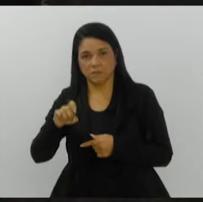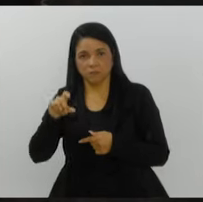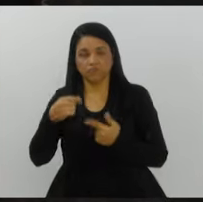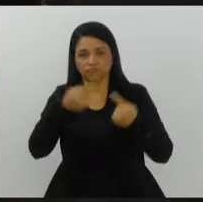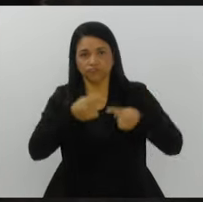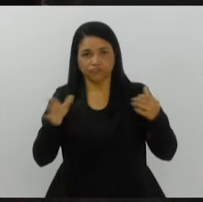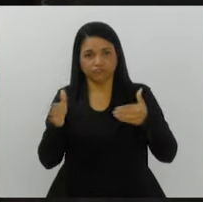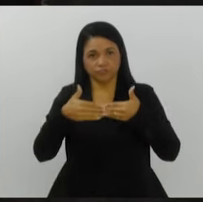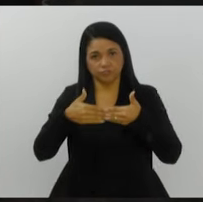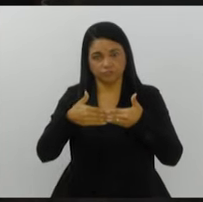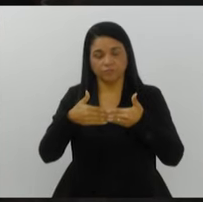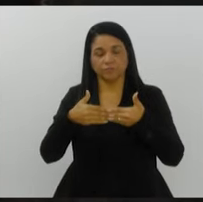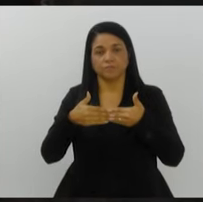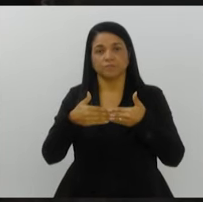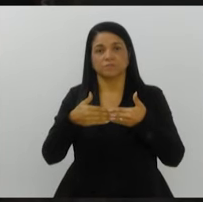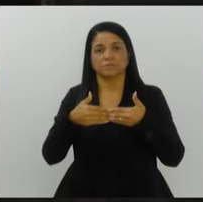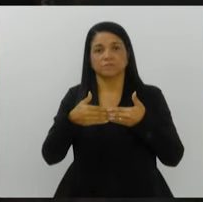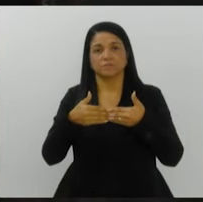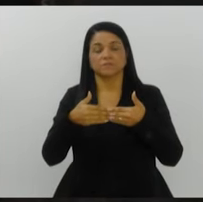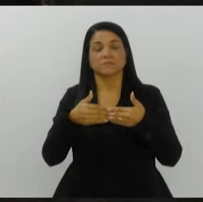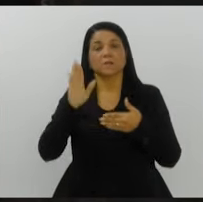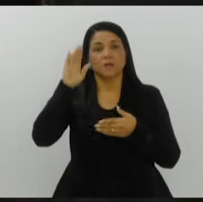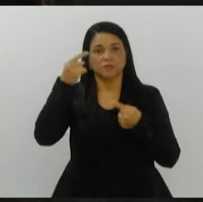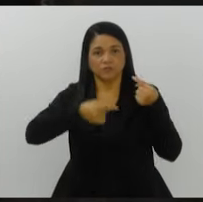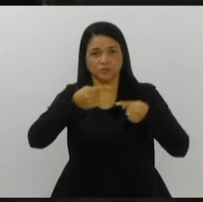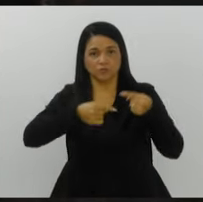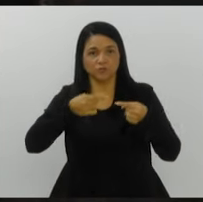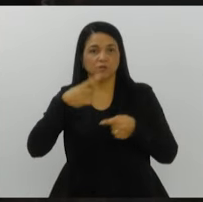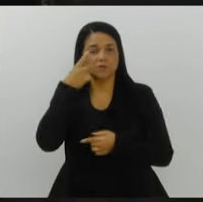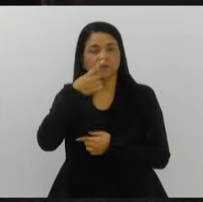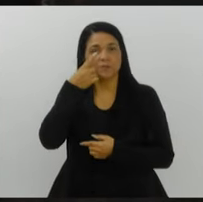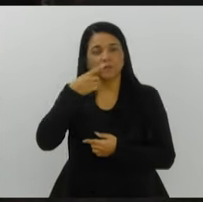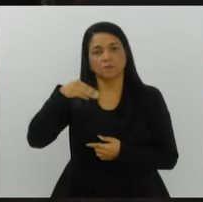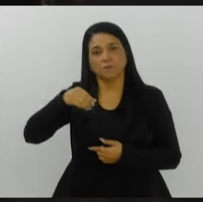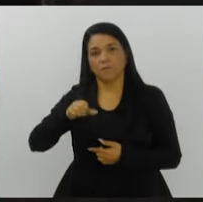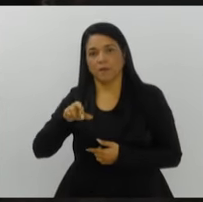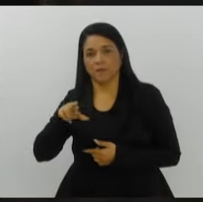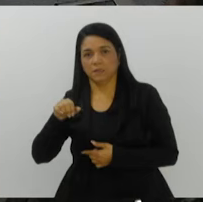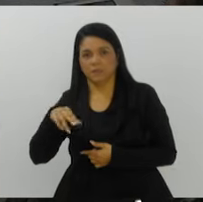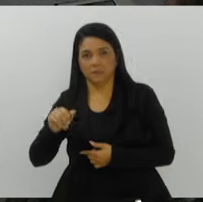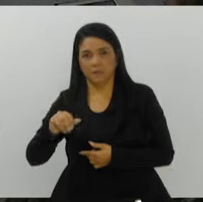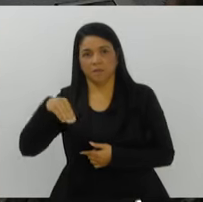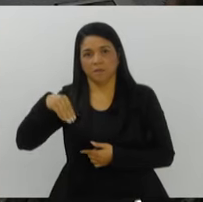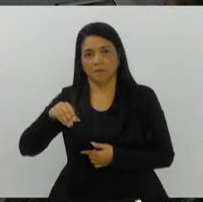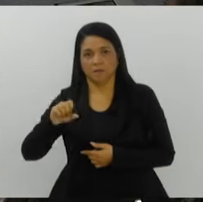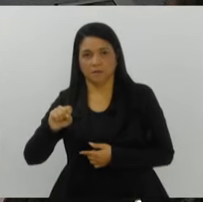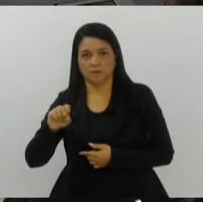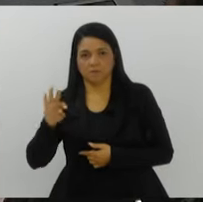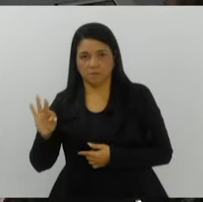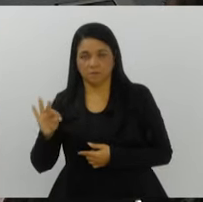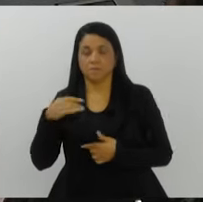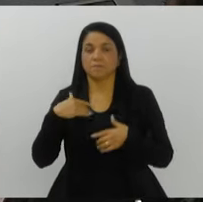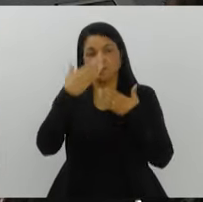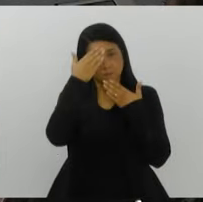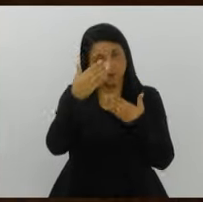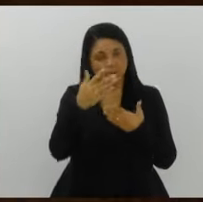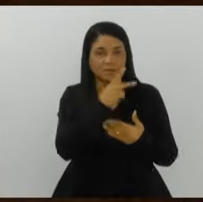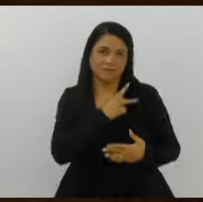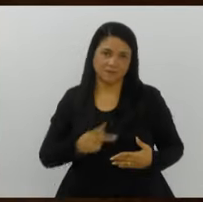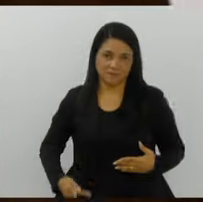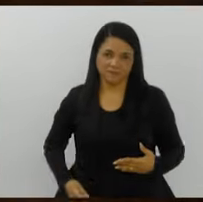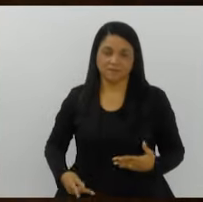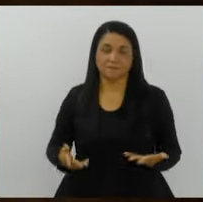discutir, encerrada a discussão. Para discutir, a deputada Marina, do MST. Obrigada, presidenta.